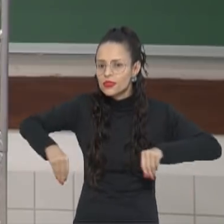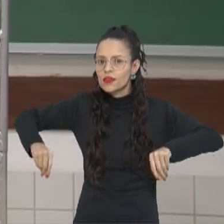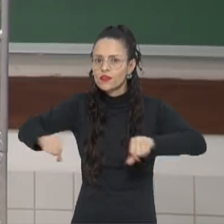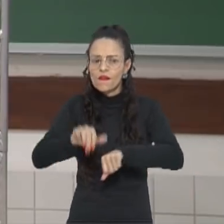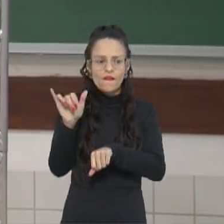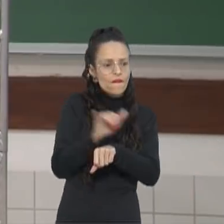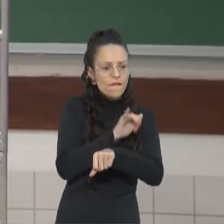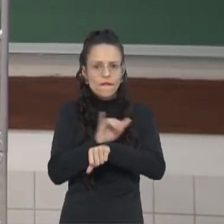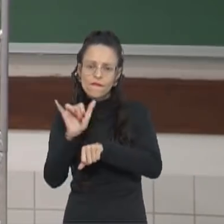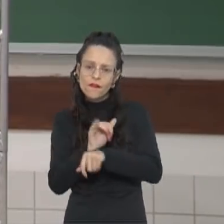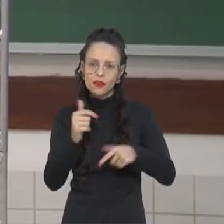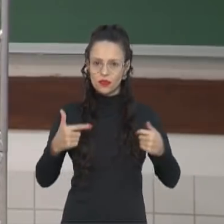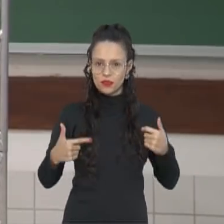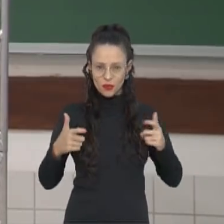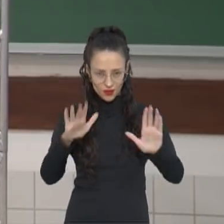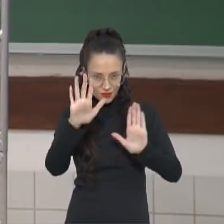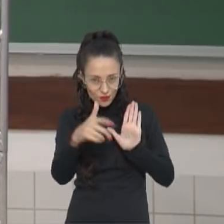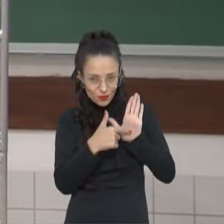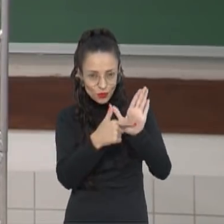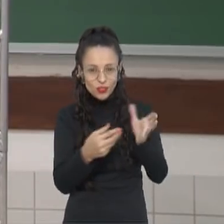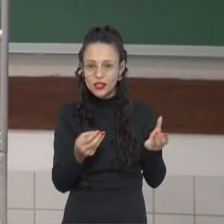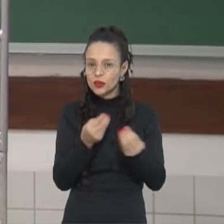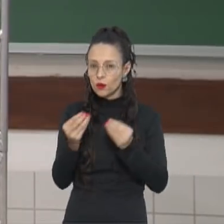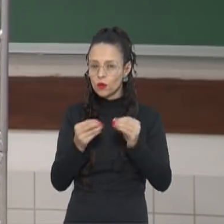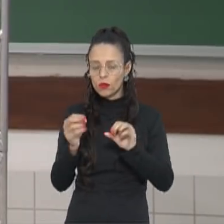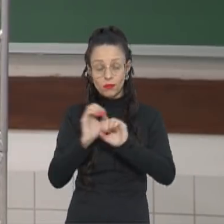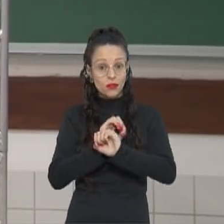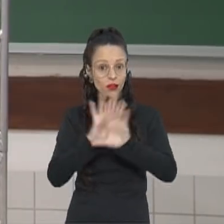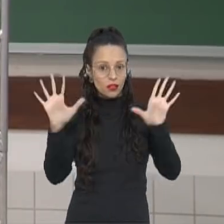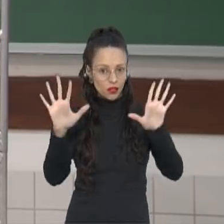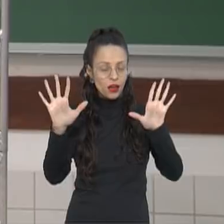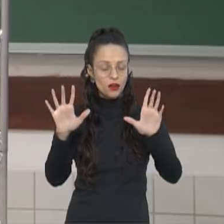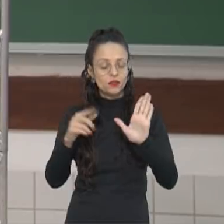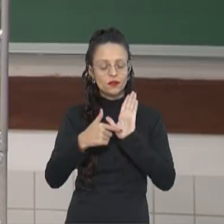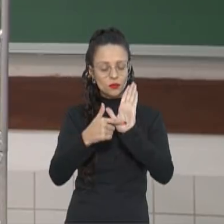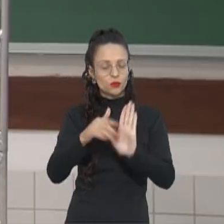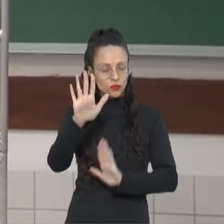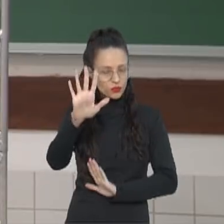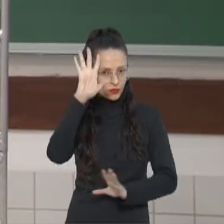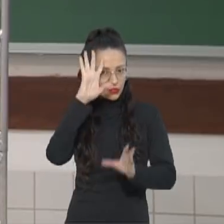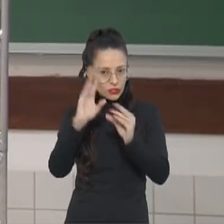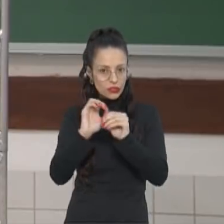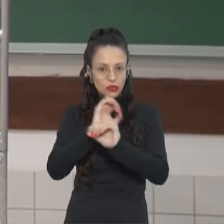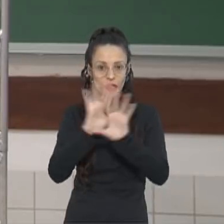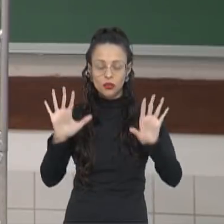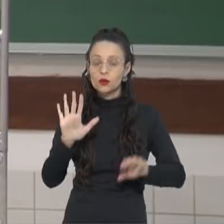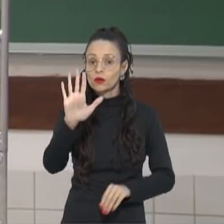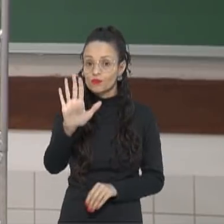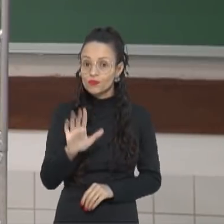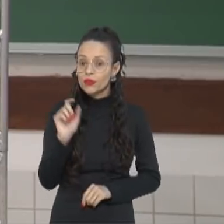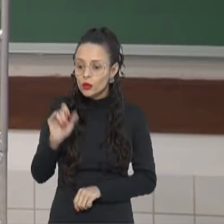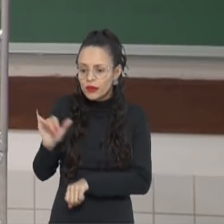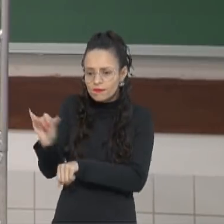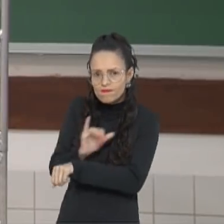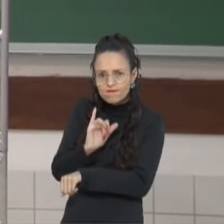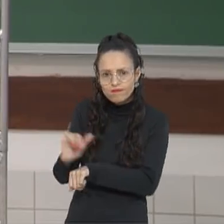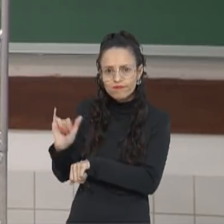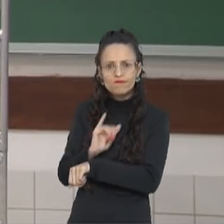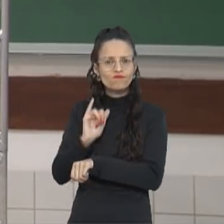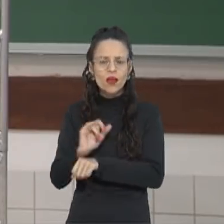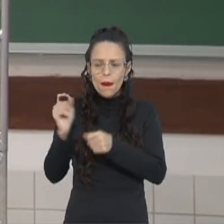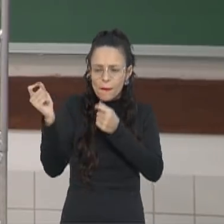suas estratégias de guerra. Eu já vou mostrar isso melhor para você num gráfico, mais para frente você vai entender melhor. Então, tática de